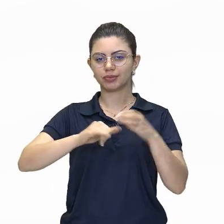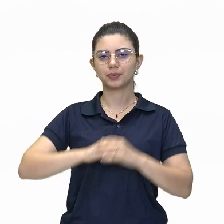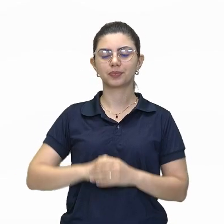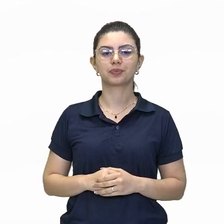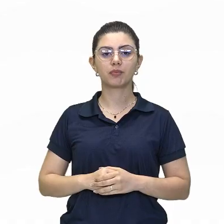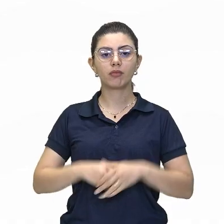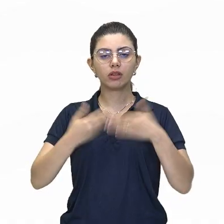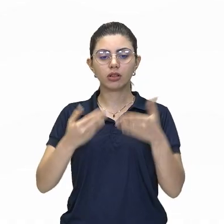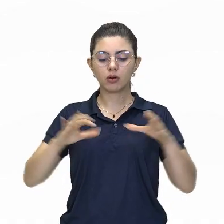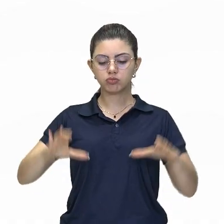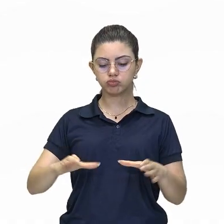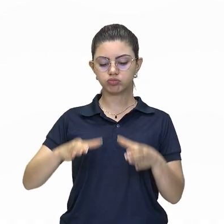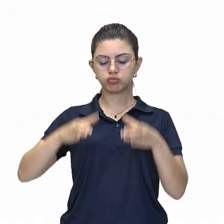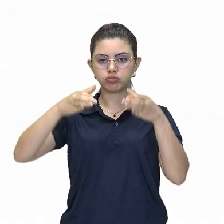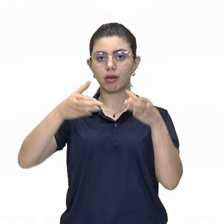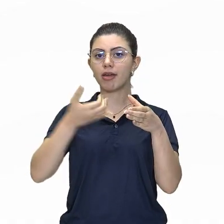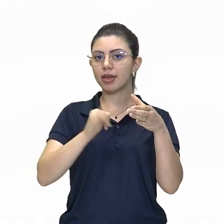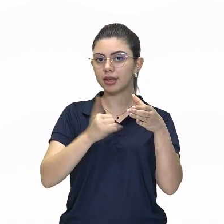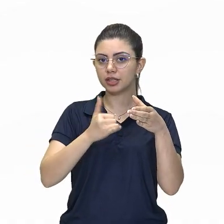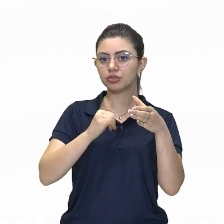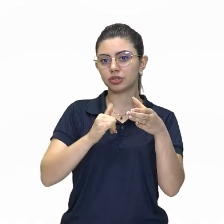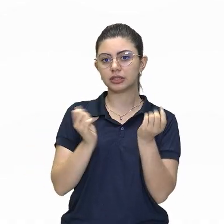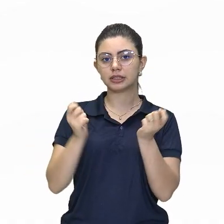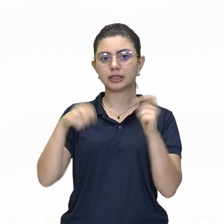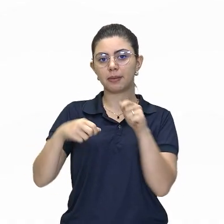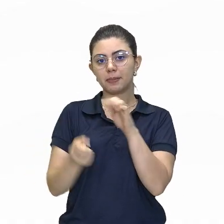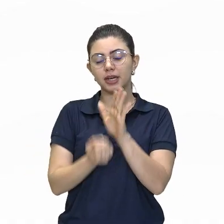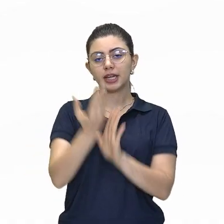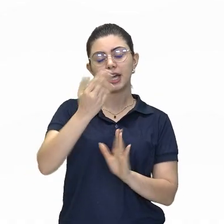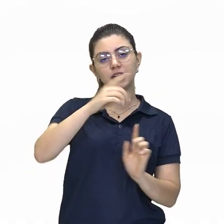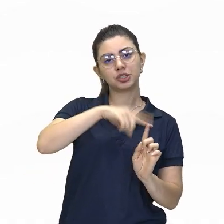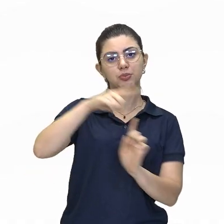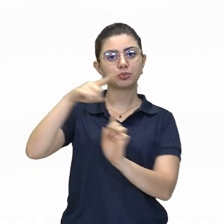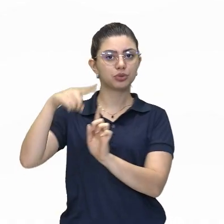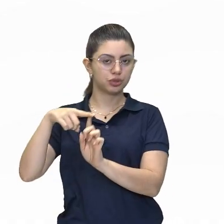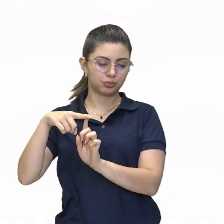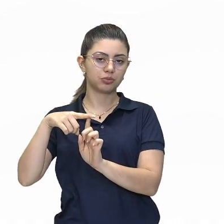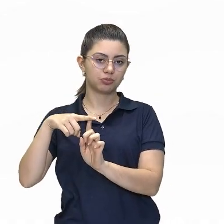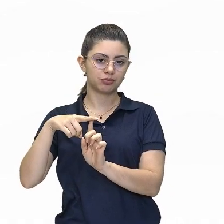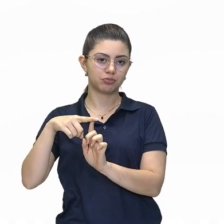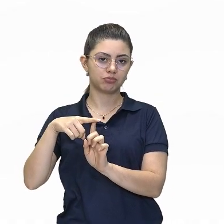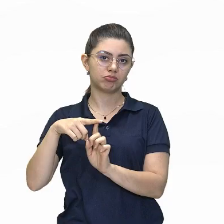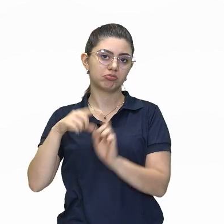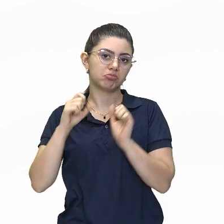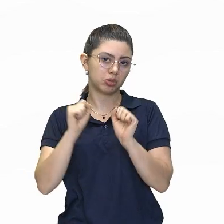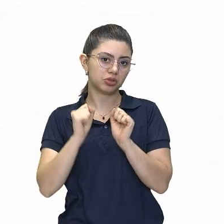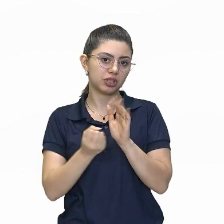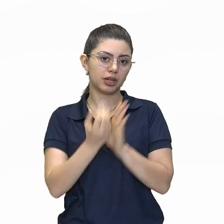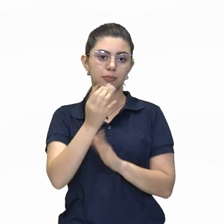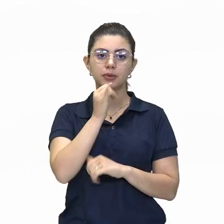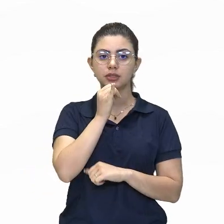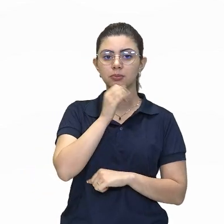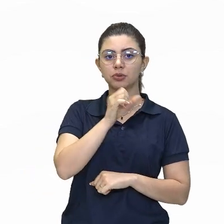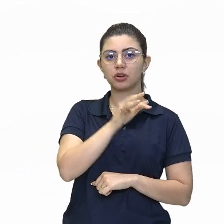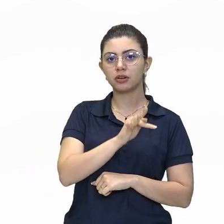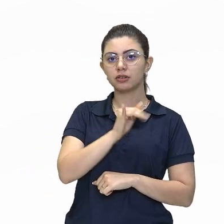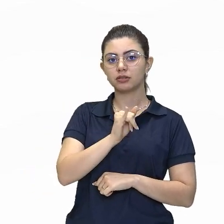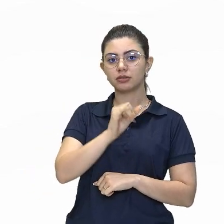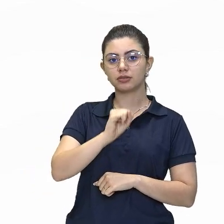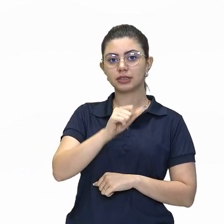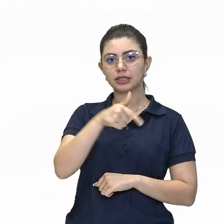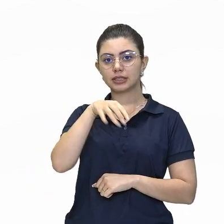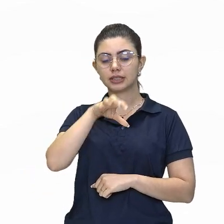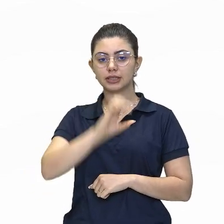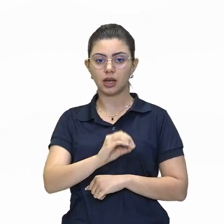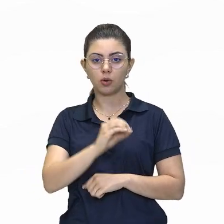nuclear ela pode ser obtida de duas maneiras distintas. Pela fissão nuclear, onde os